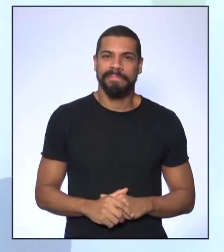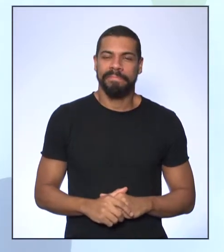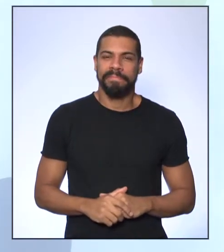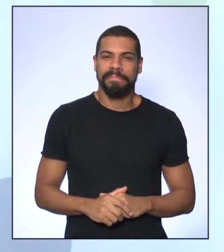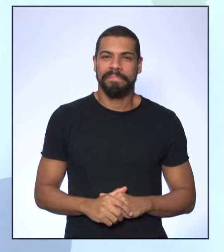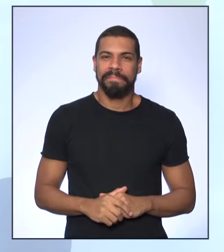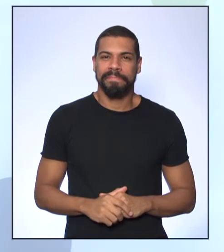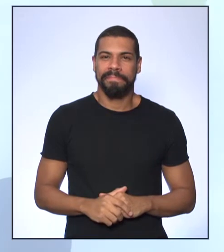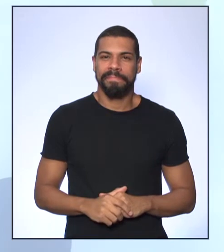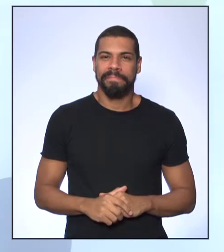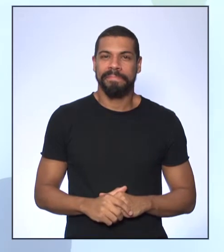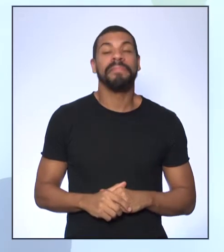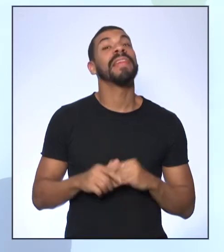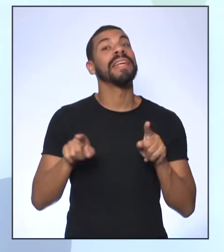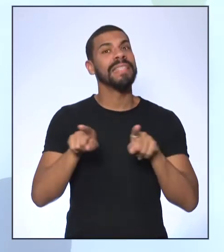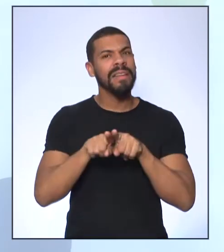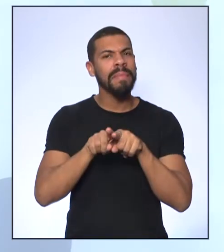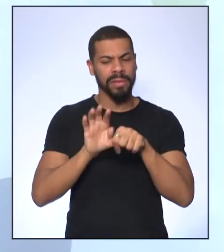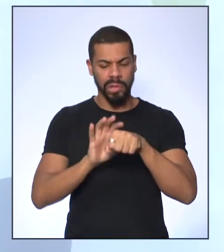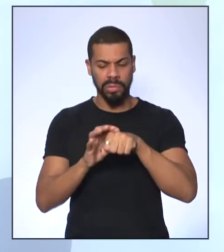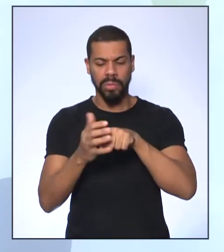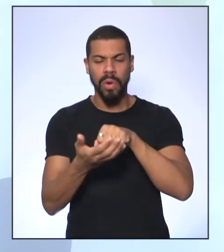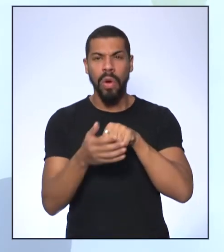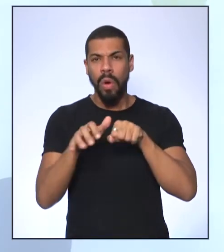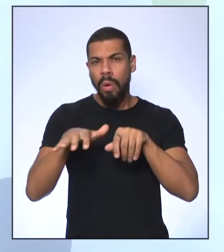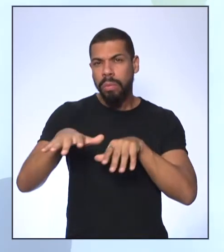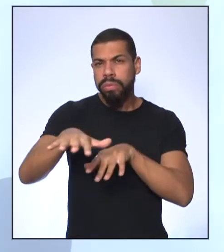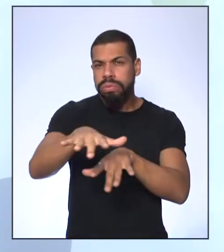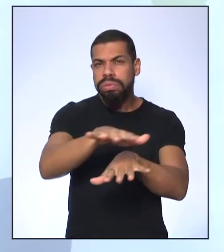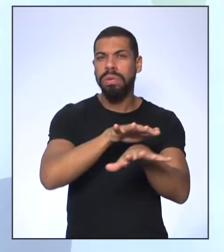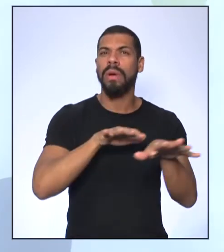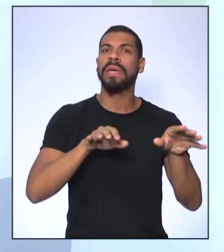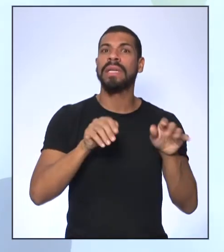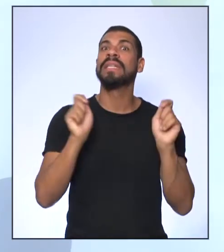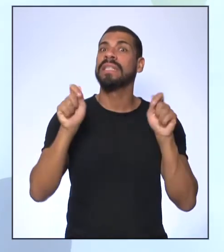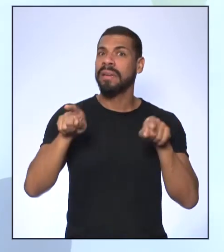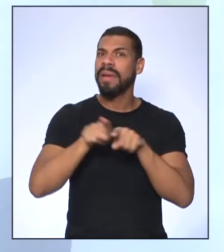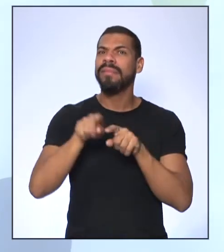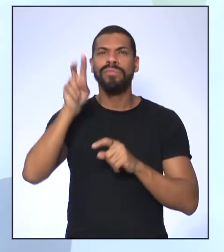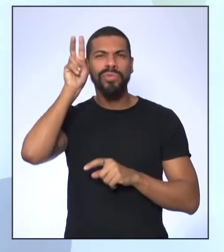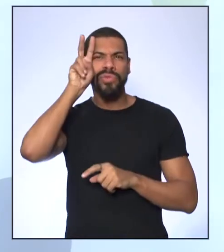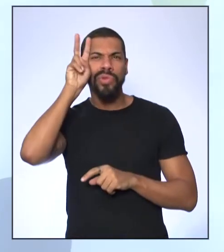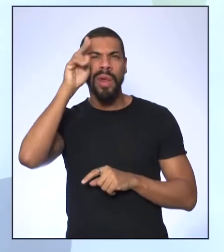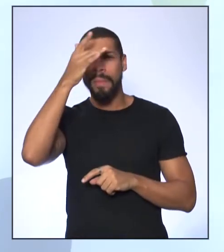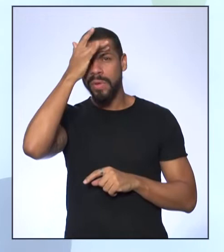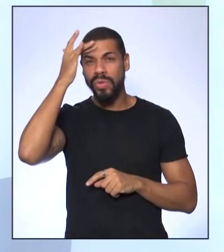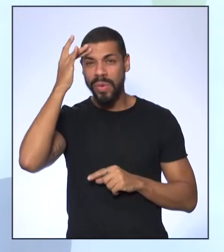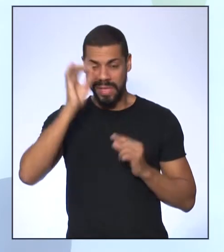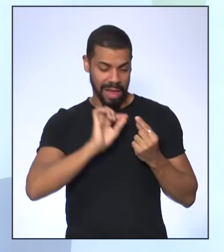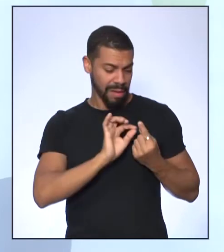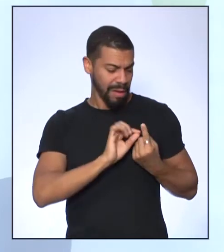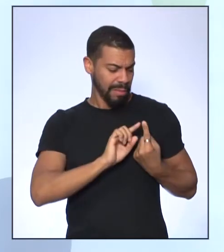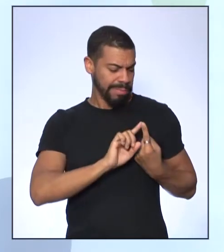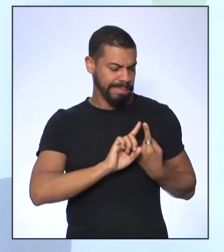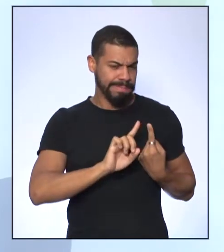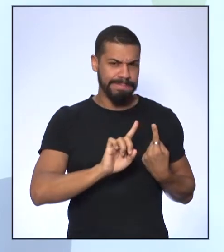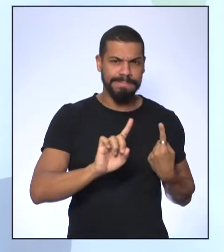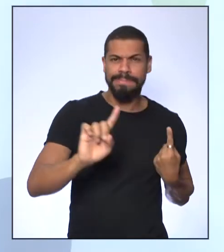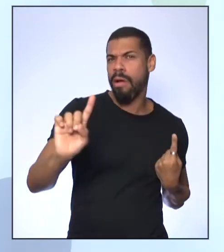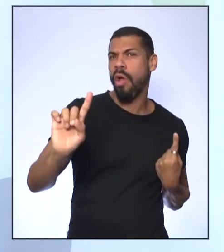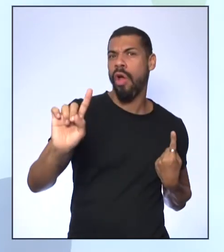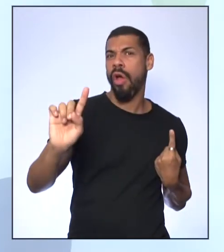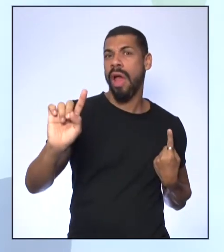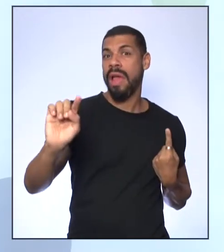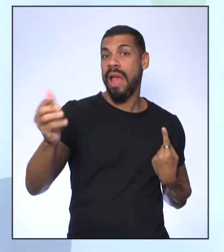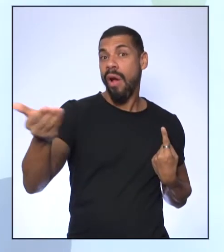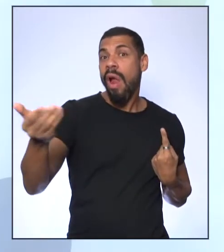Também sobre a questão da pandemia, dá para a gente contar muita história, né? Gente que estava distante, que se aproximou, gente que saiu